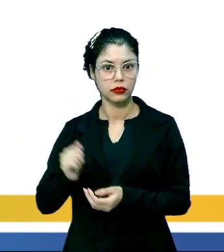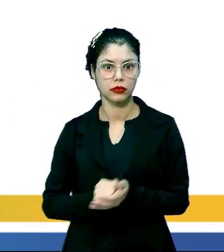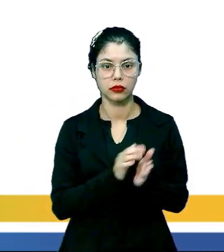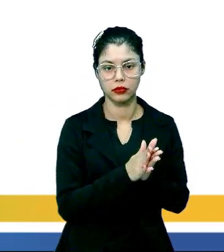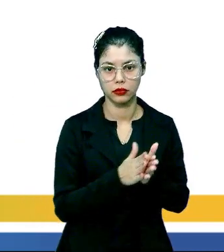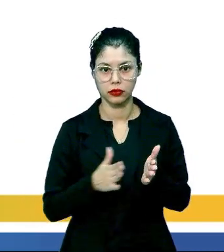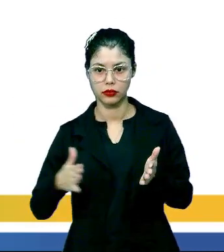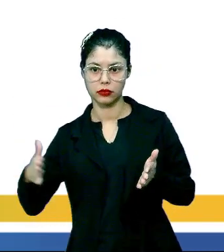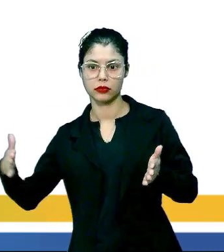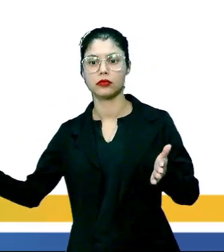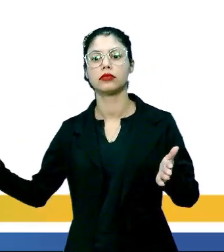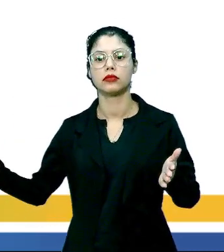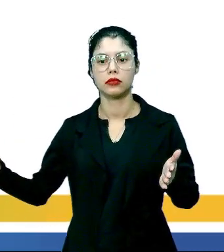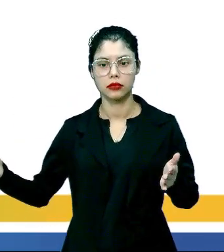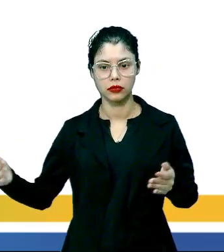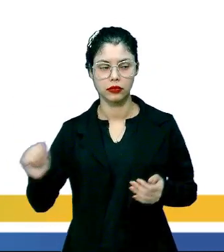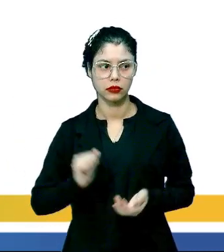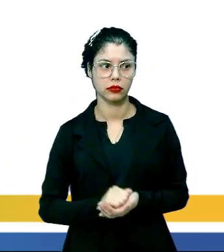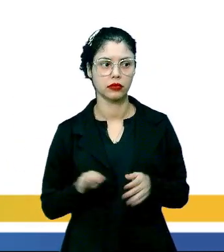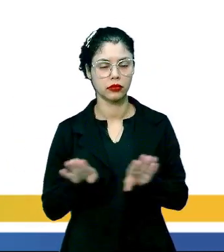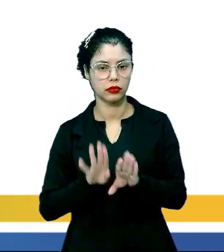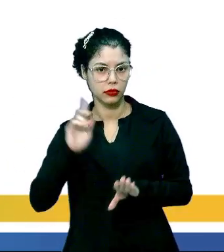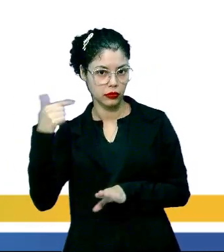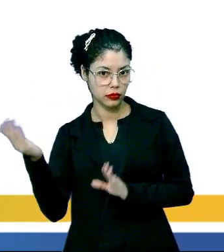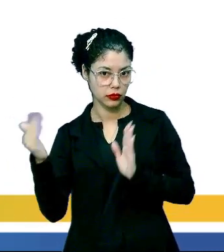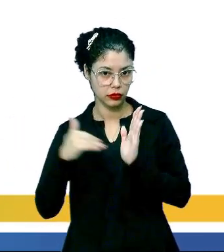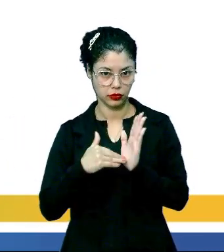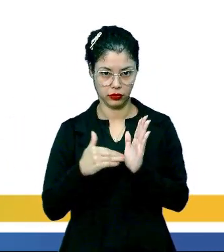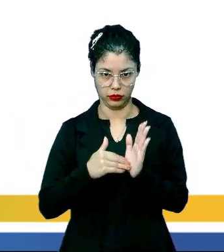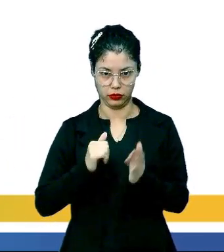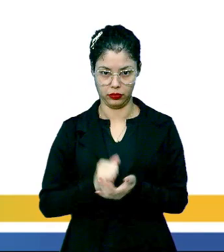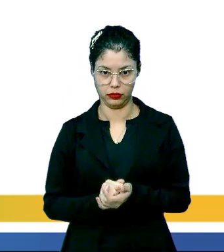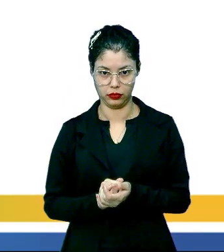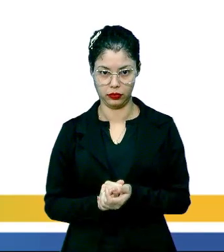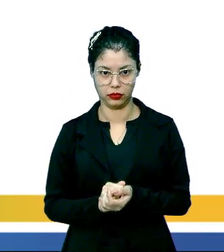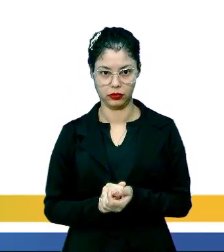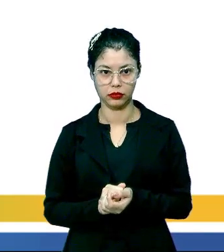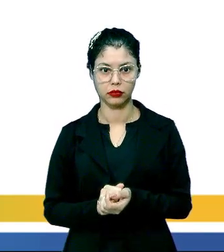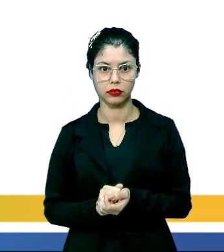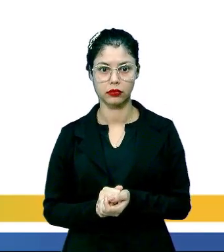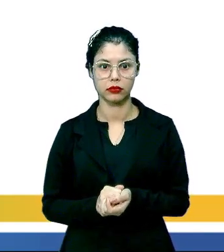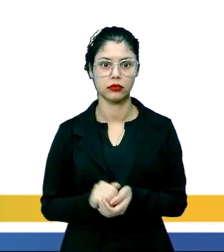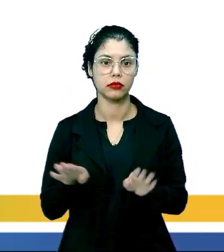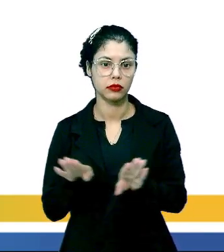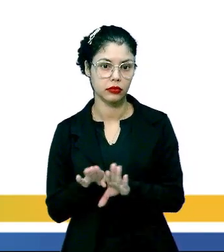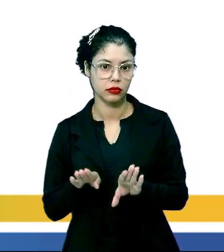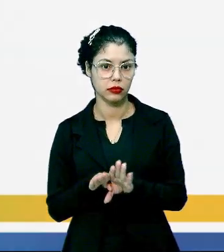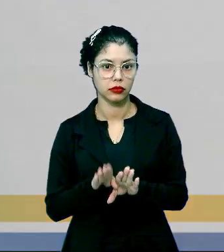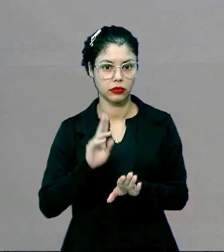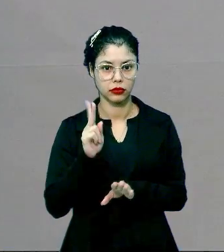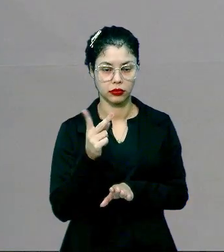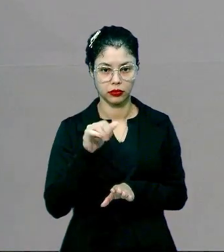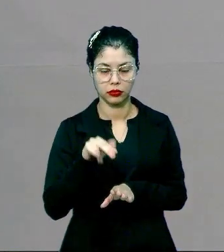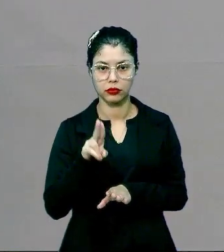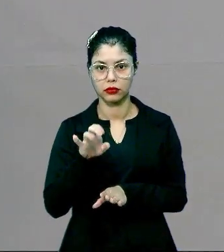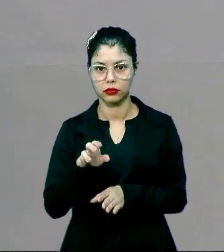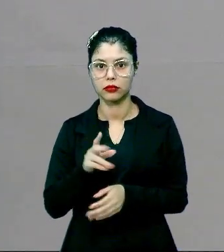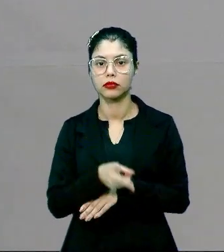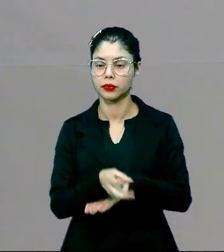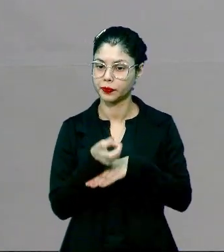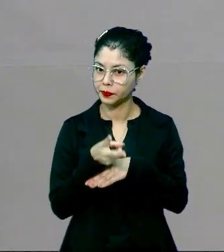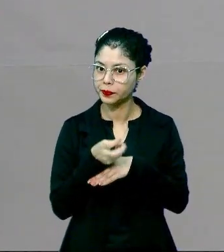seguindo aí esse trajeto lá até na alça de Henle, tá? Que também vai fazer